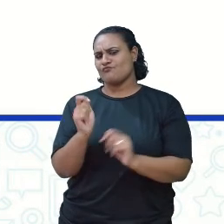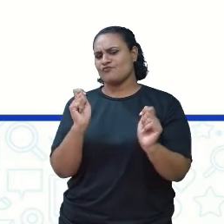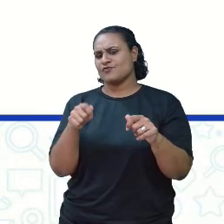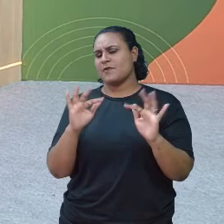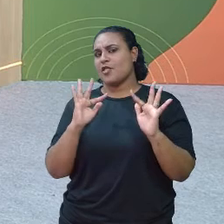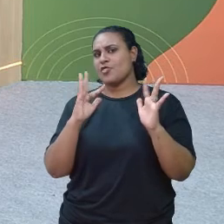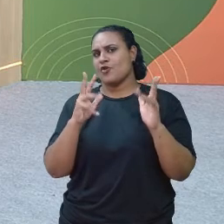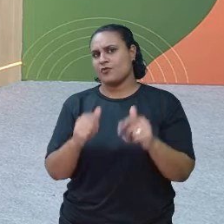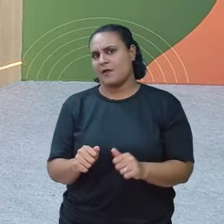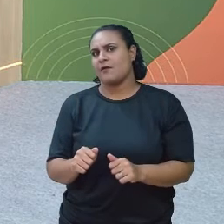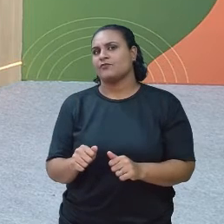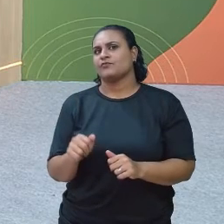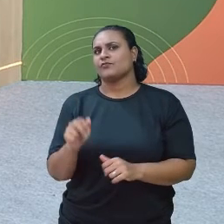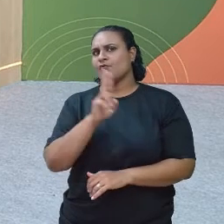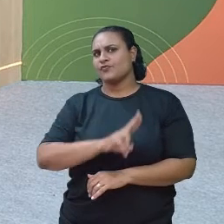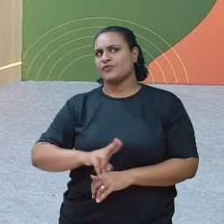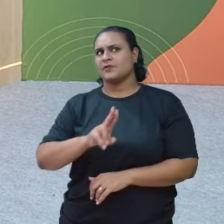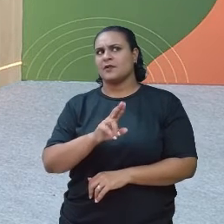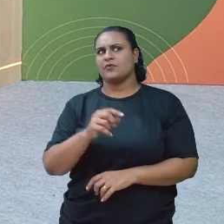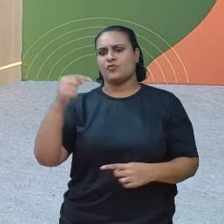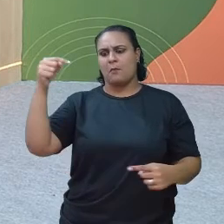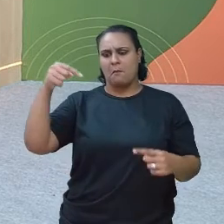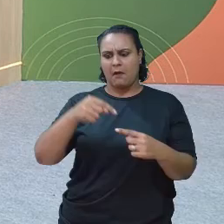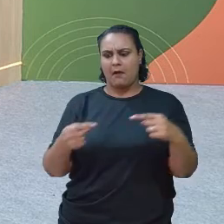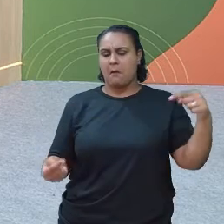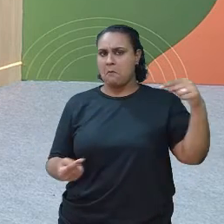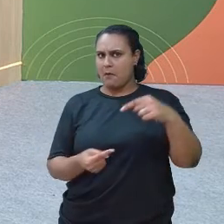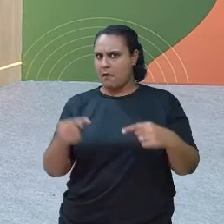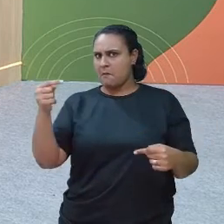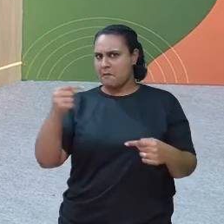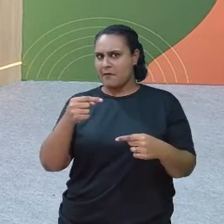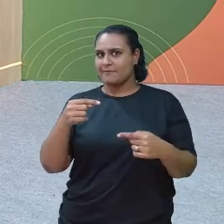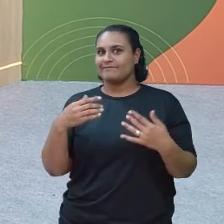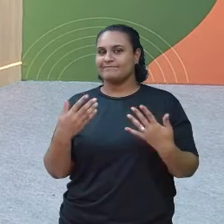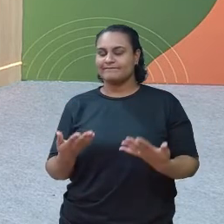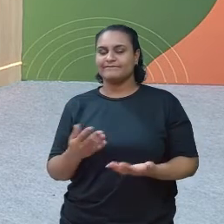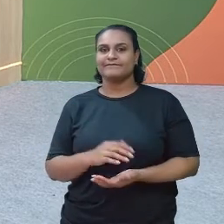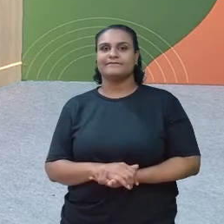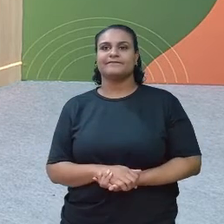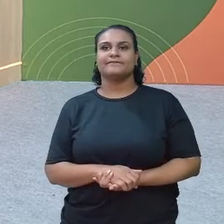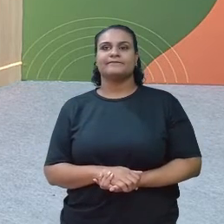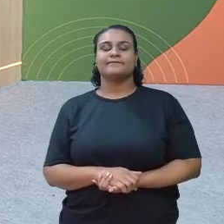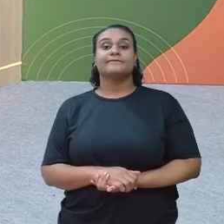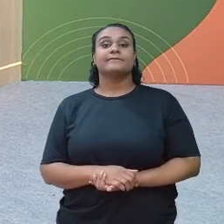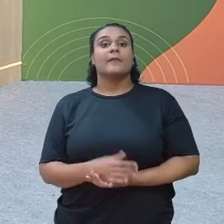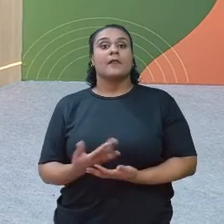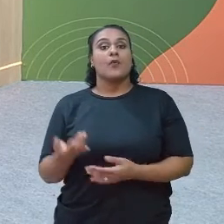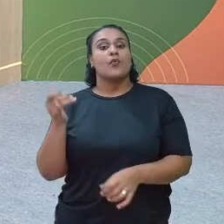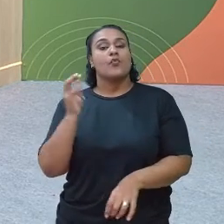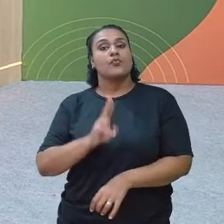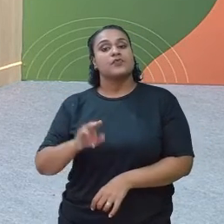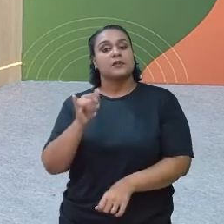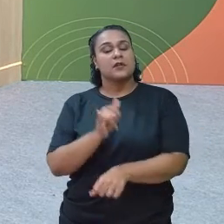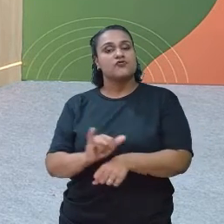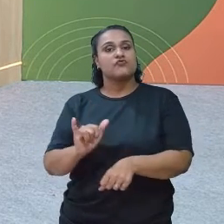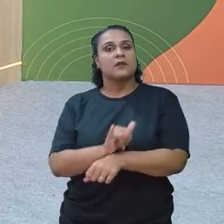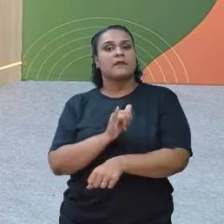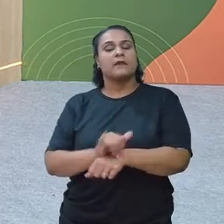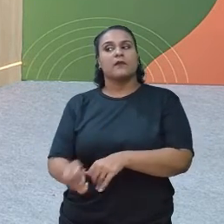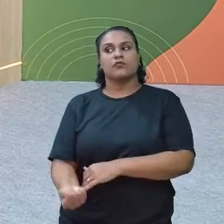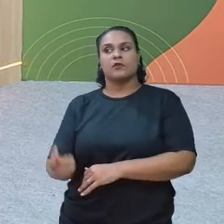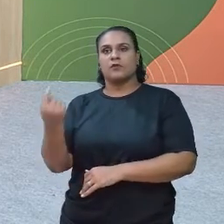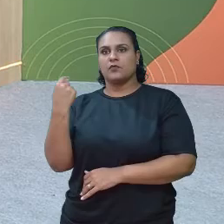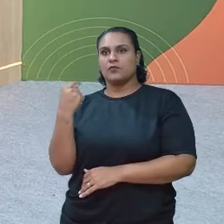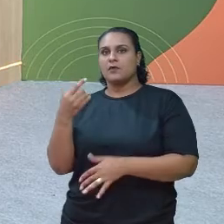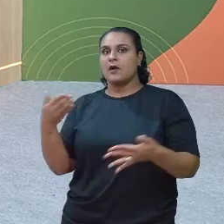dela se vestir usando uma blusa e uma calça, certo? Então, da mesma forma que a gente fez no exemplo anterior, você vai ter